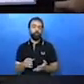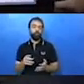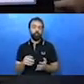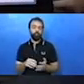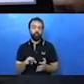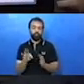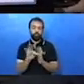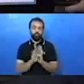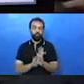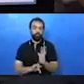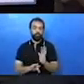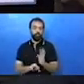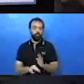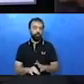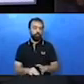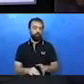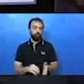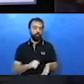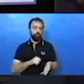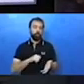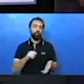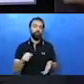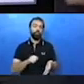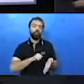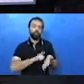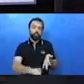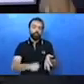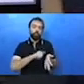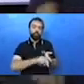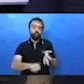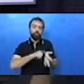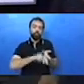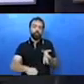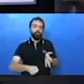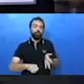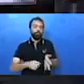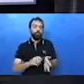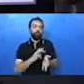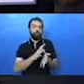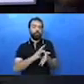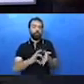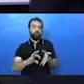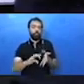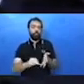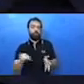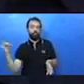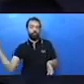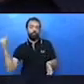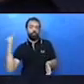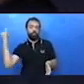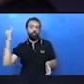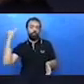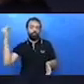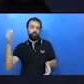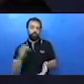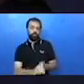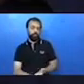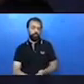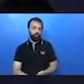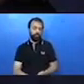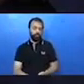e, com a ajuda do professor, grife, sublinhe as ideias principais. E